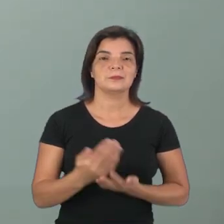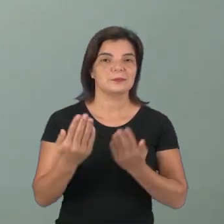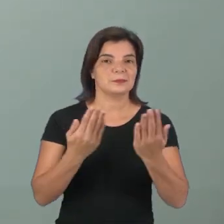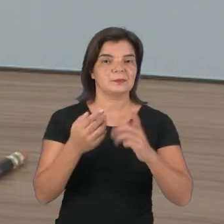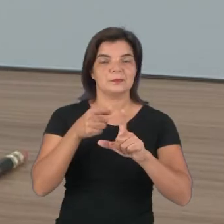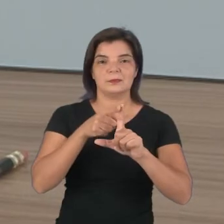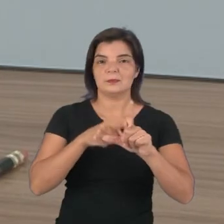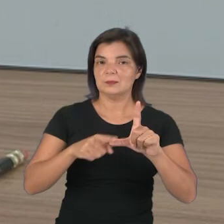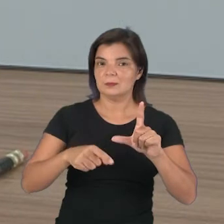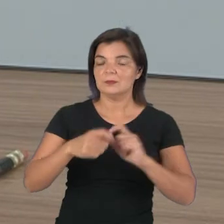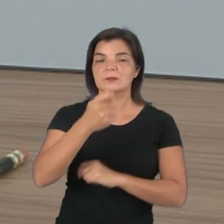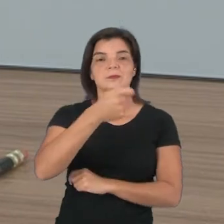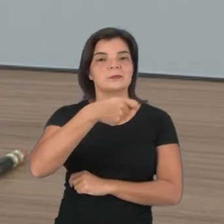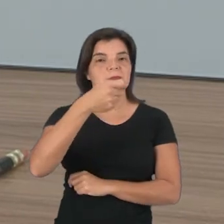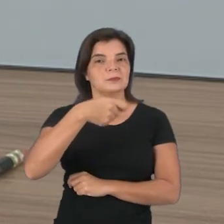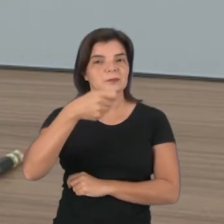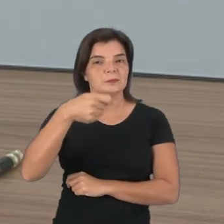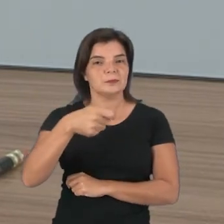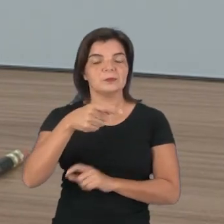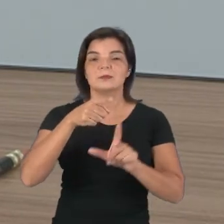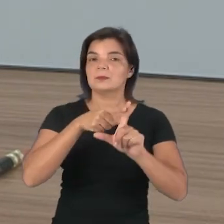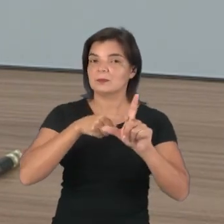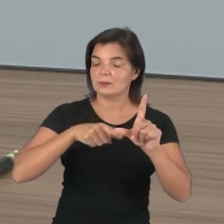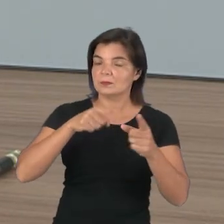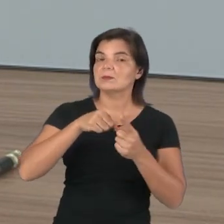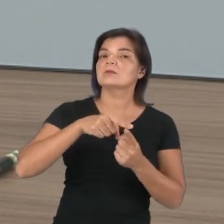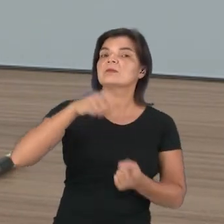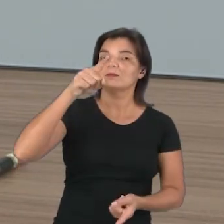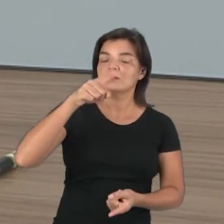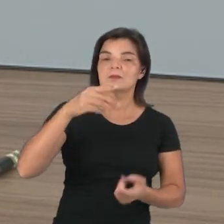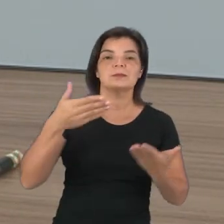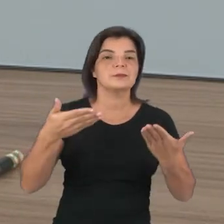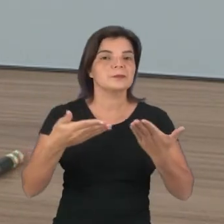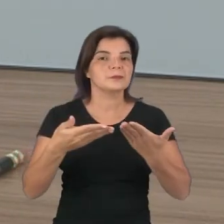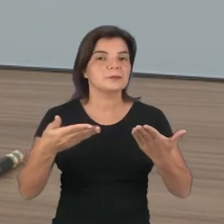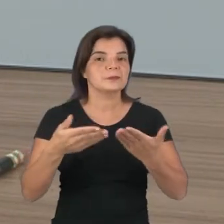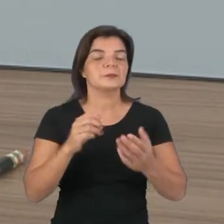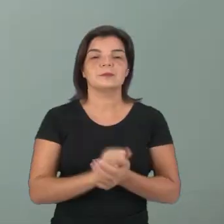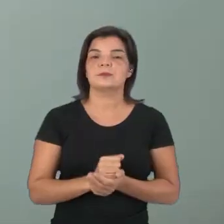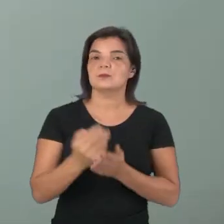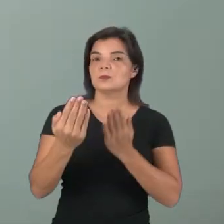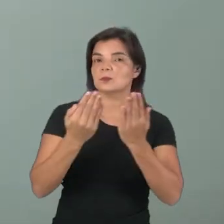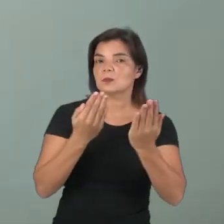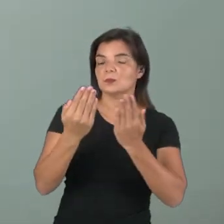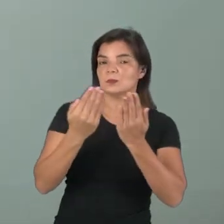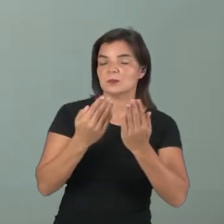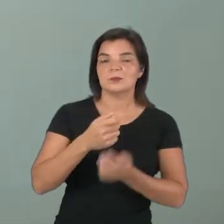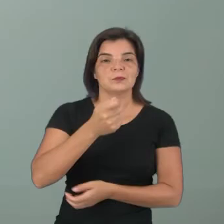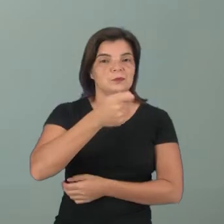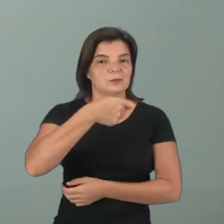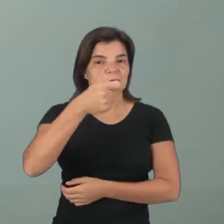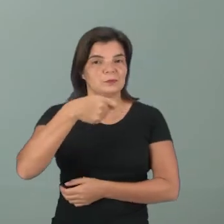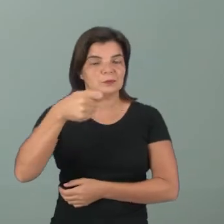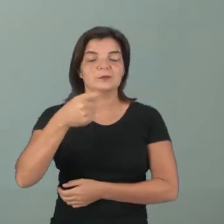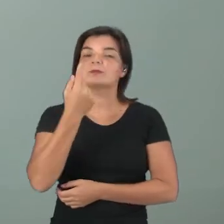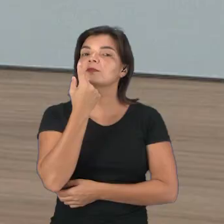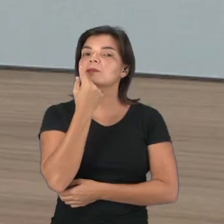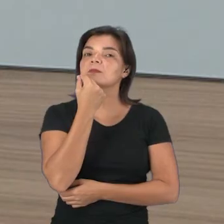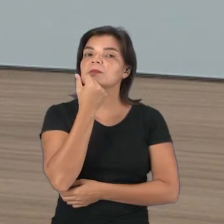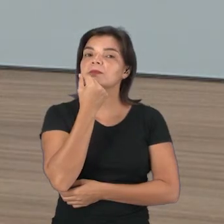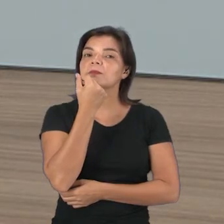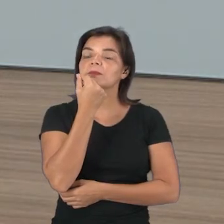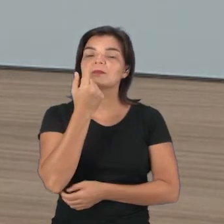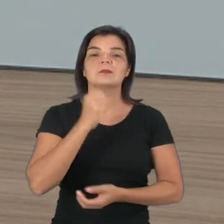Comparando a régua e o pincel, a régua é mais comprida. Agora, comparando o pincel e o